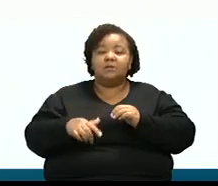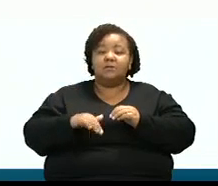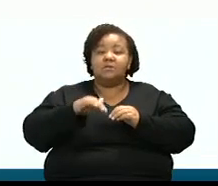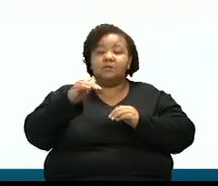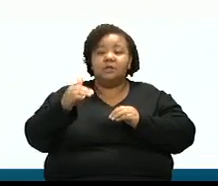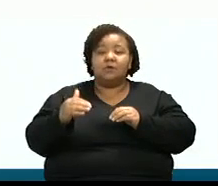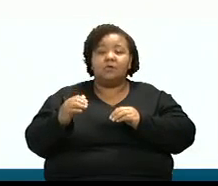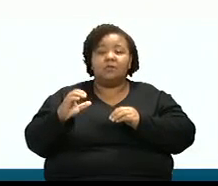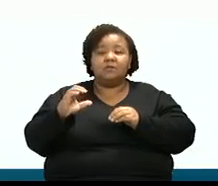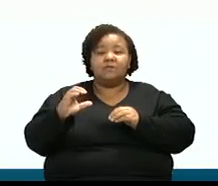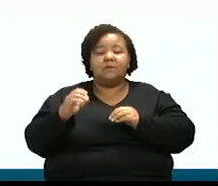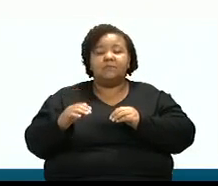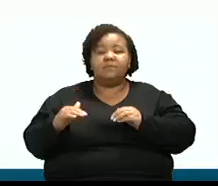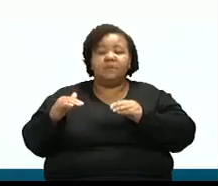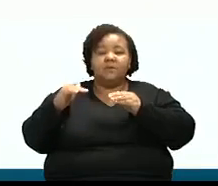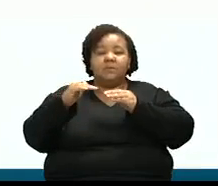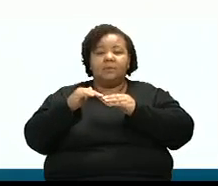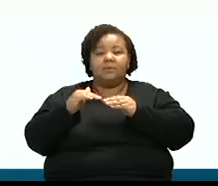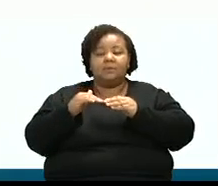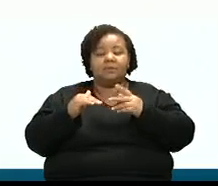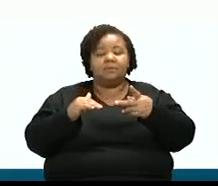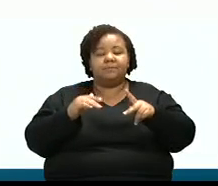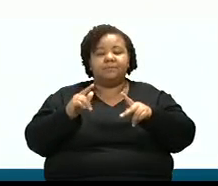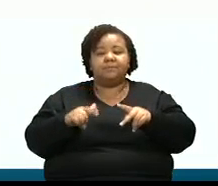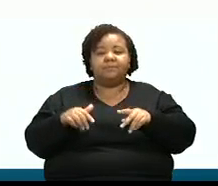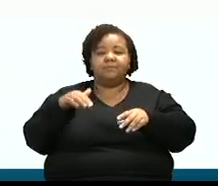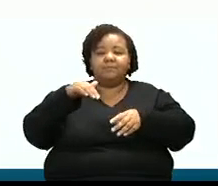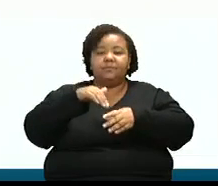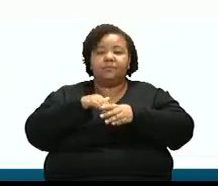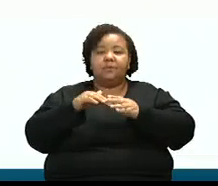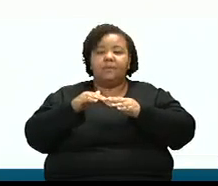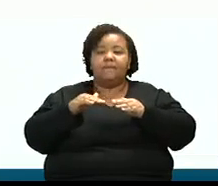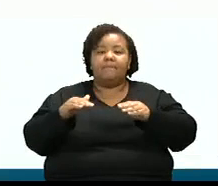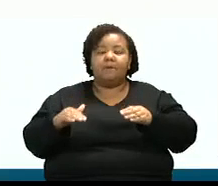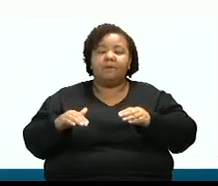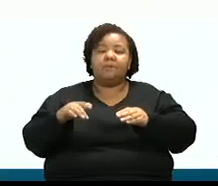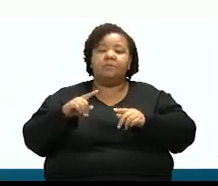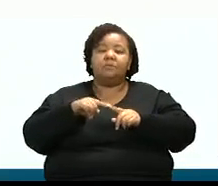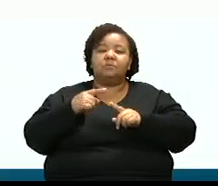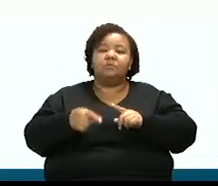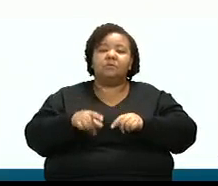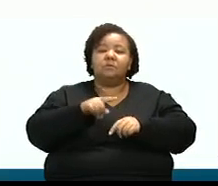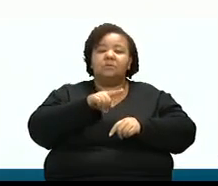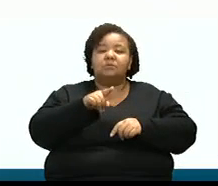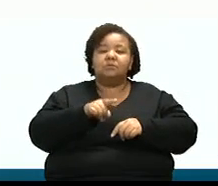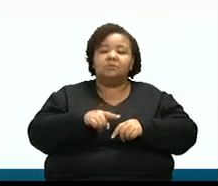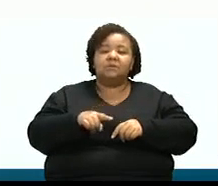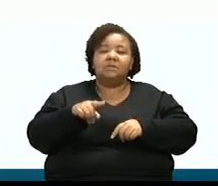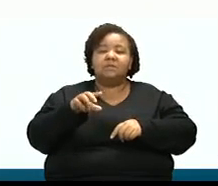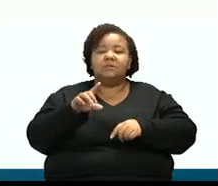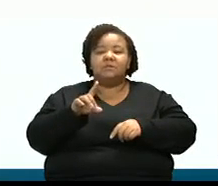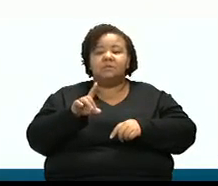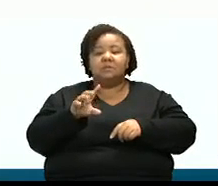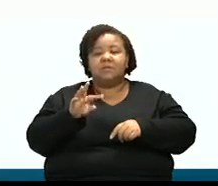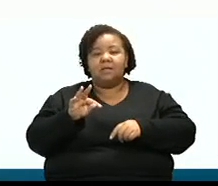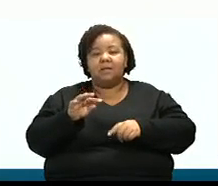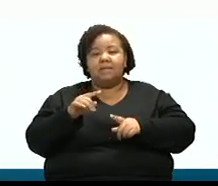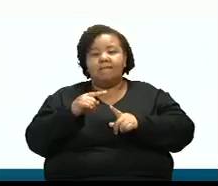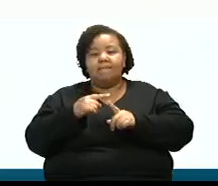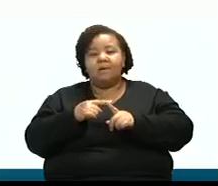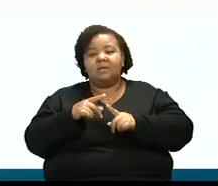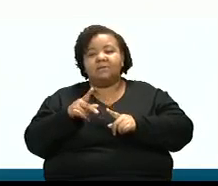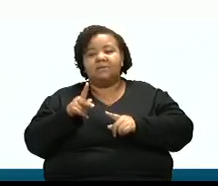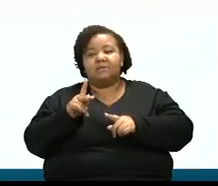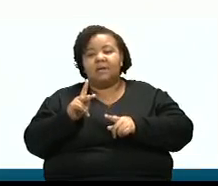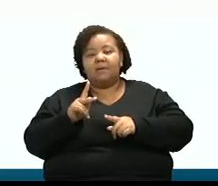eu parametrizei ela, nesse caso é no plano. Eu acrescentaria um z de t mais k se fosse no espaço. E eu